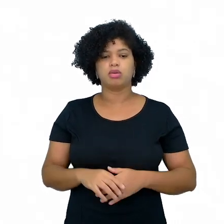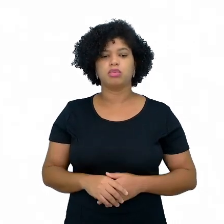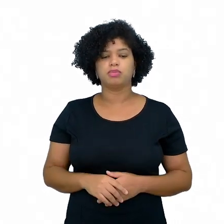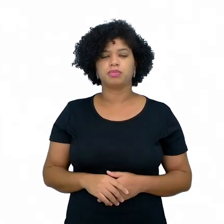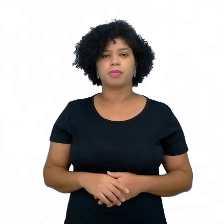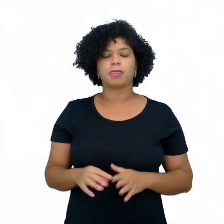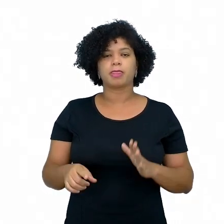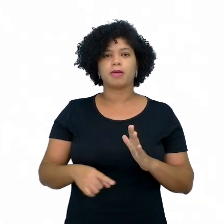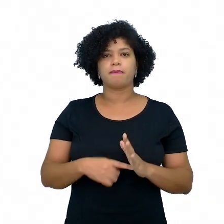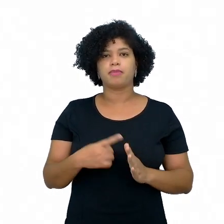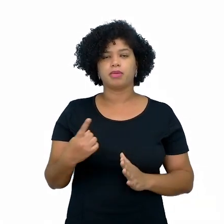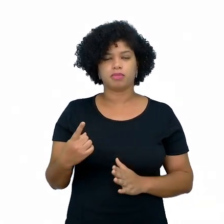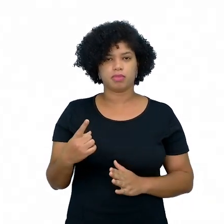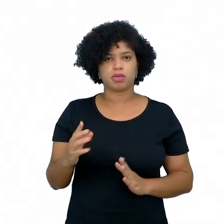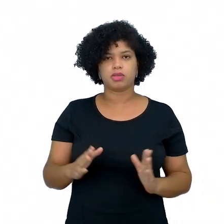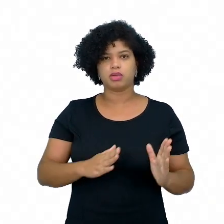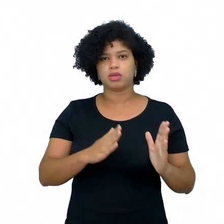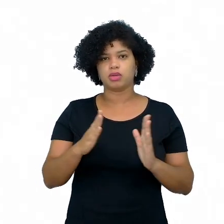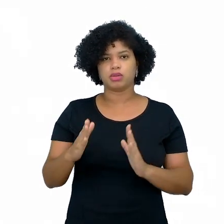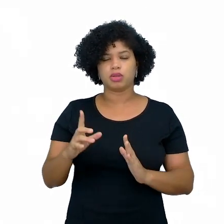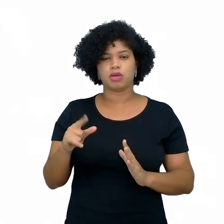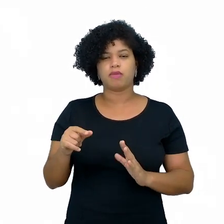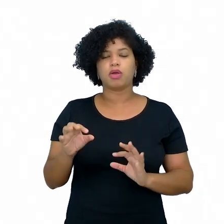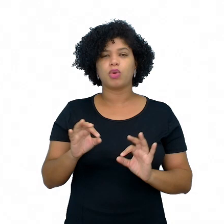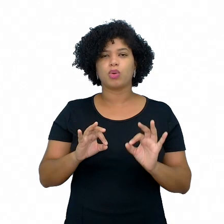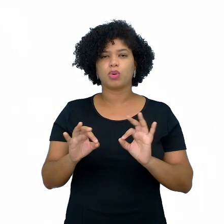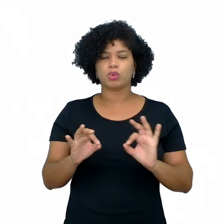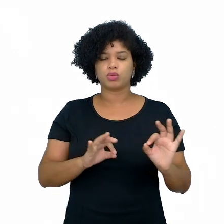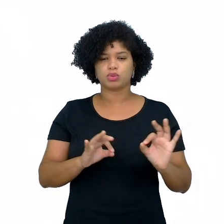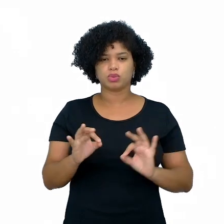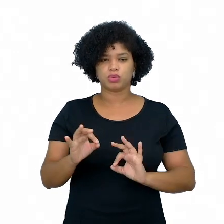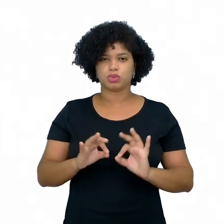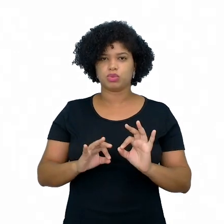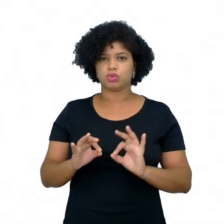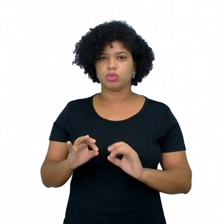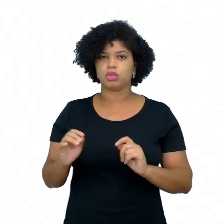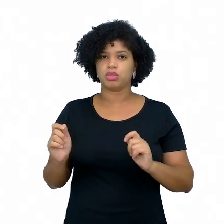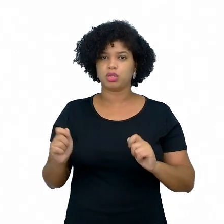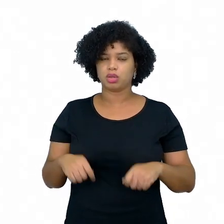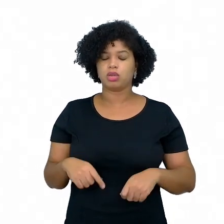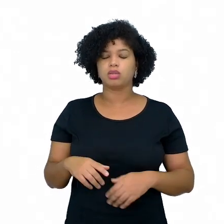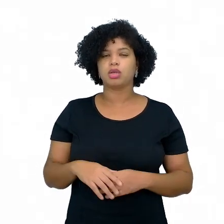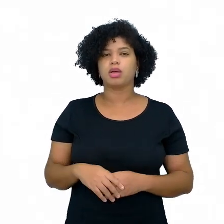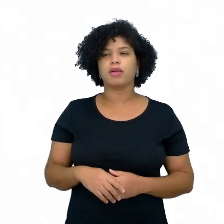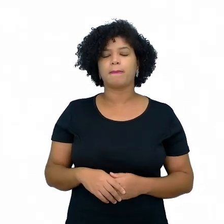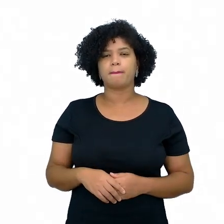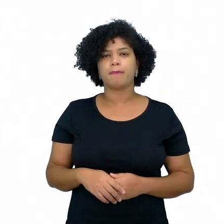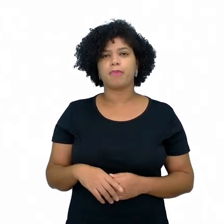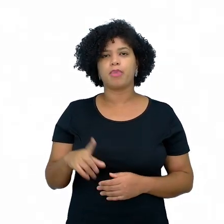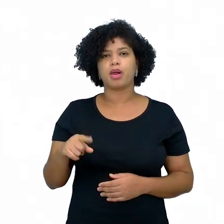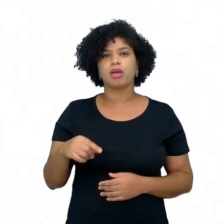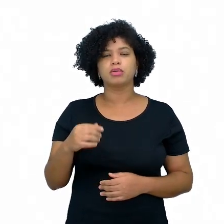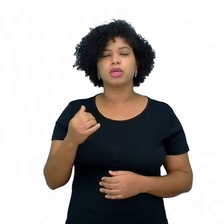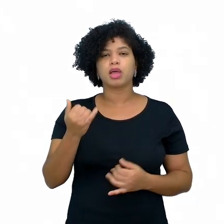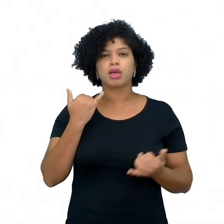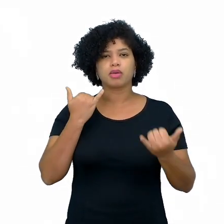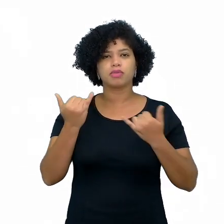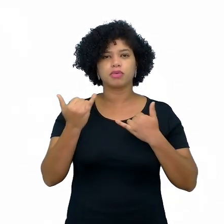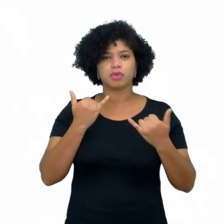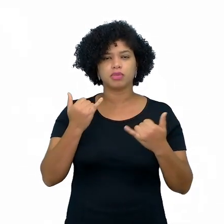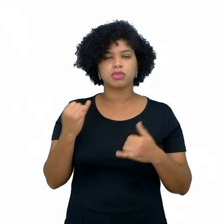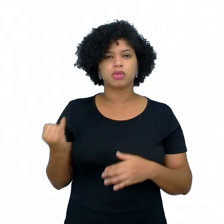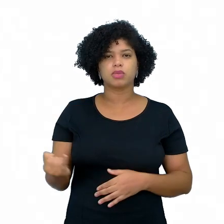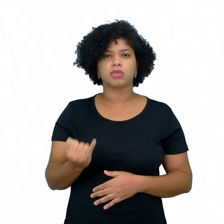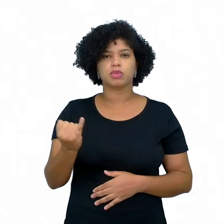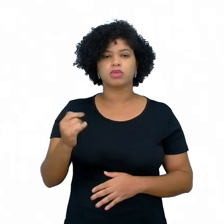primeira etapa é um mapeamento que pode ser fonte de informações relevantes aí